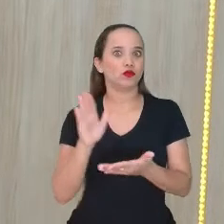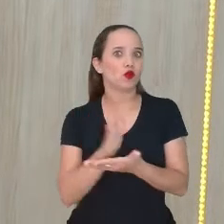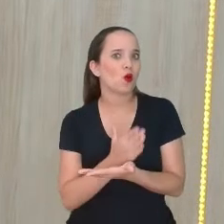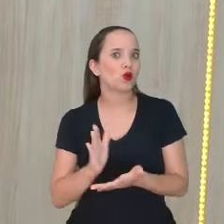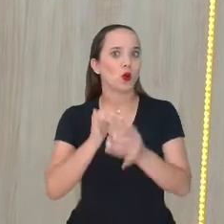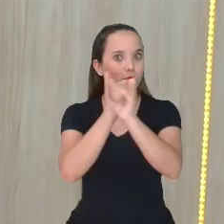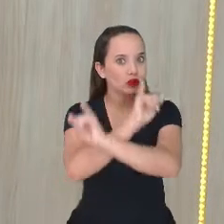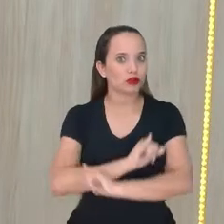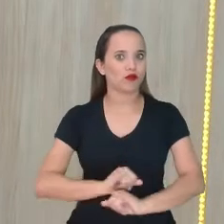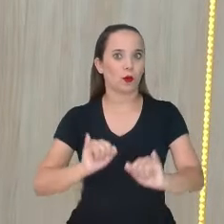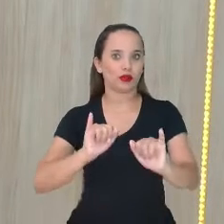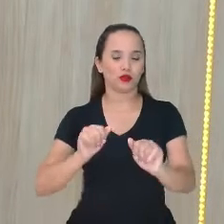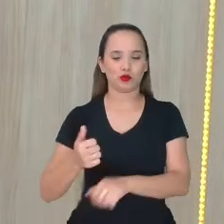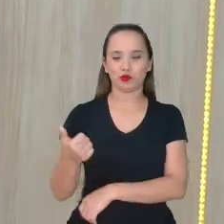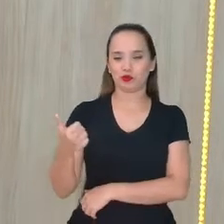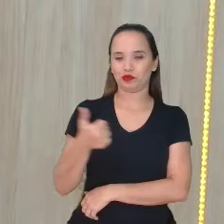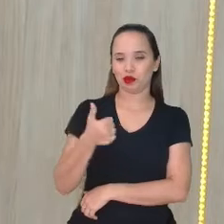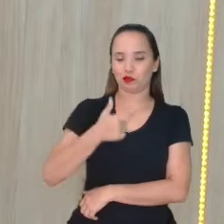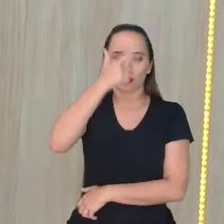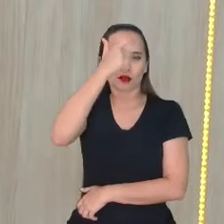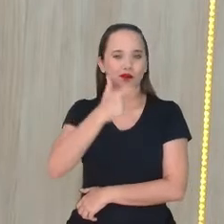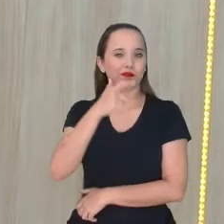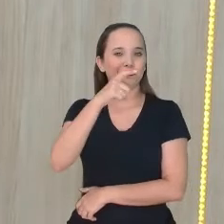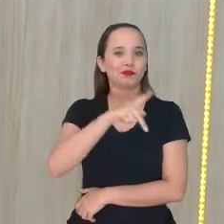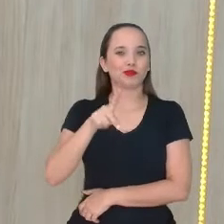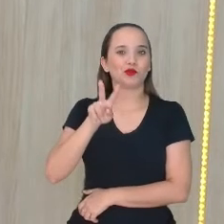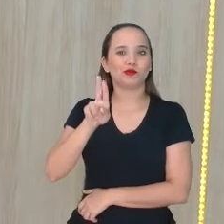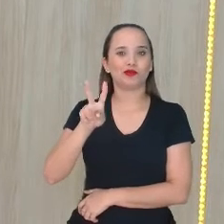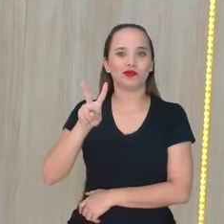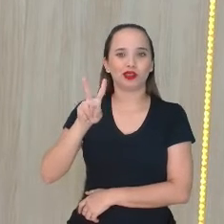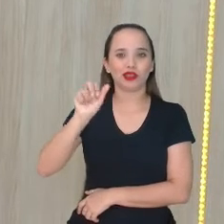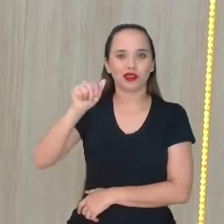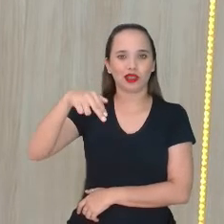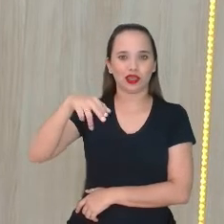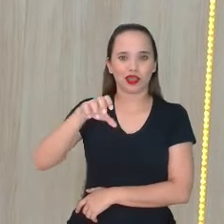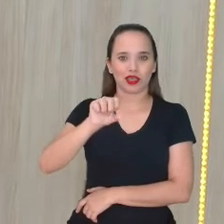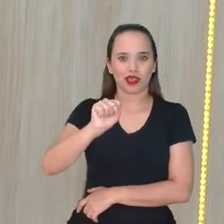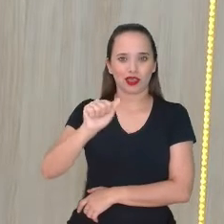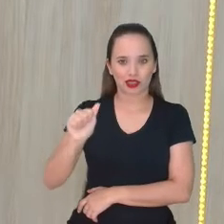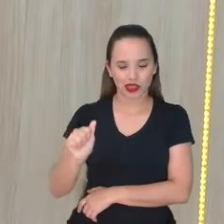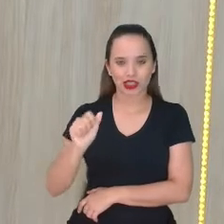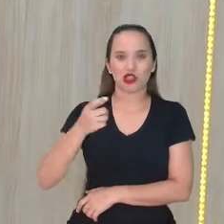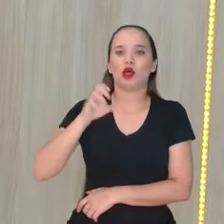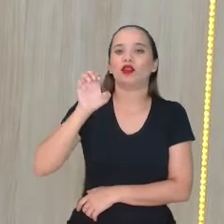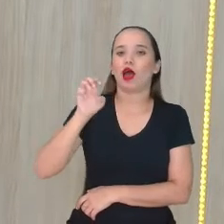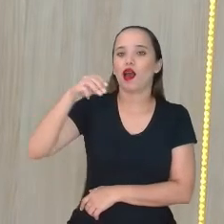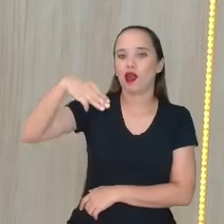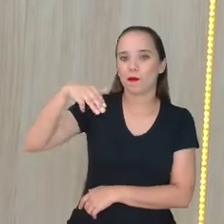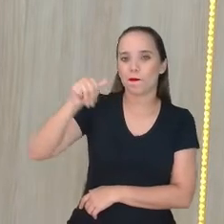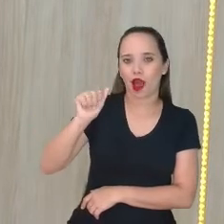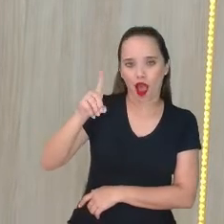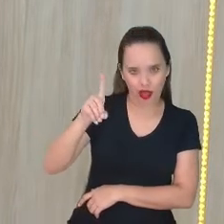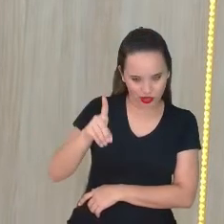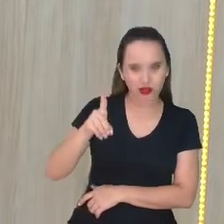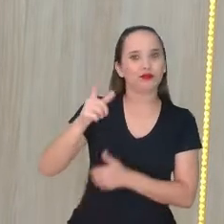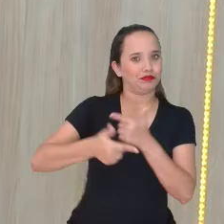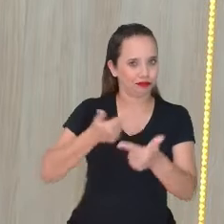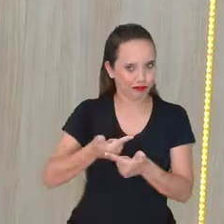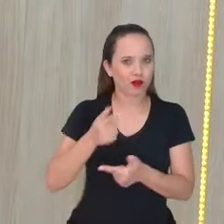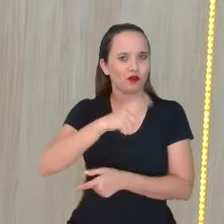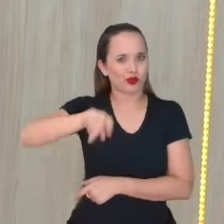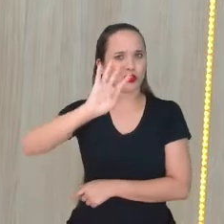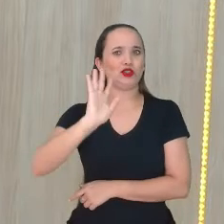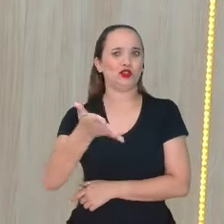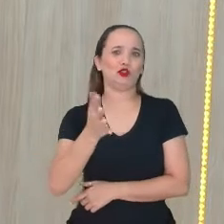informes, né? Primeiramente, eu sou Vanessa, da Escola Municipal para Aulas Digitais, vocês já me conhecem, né? E